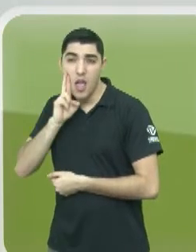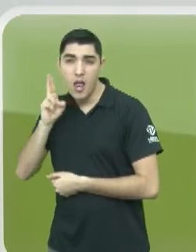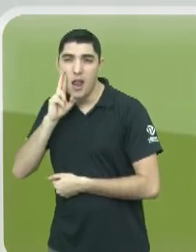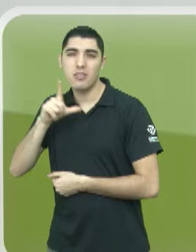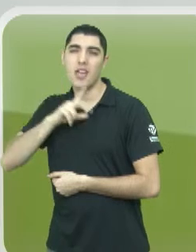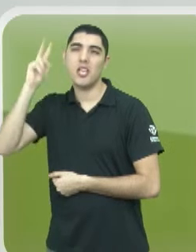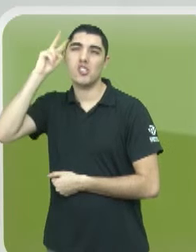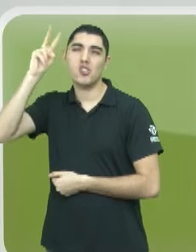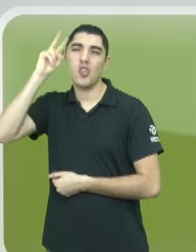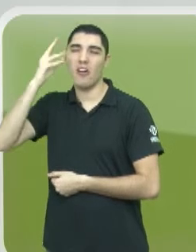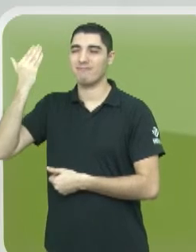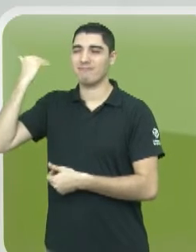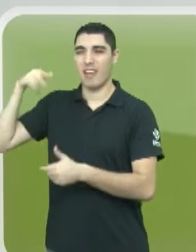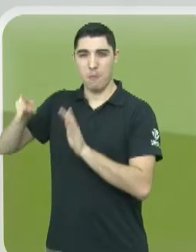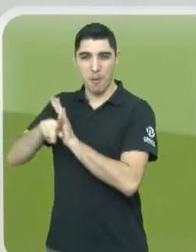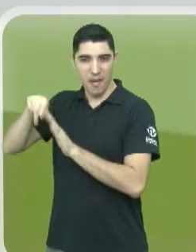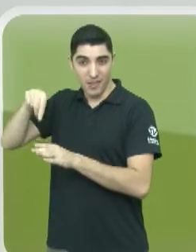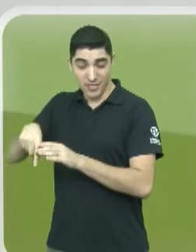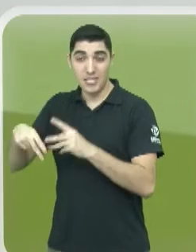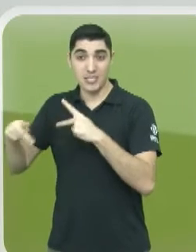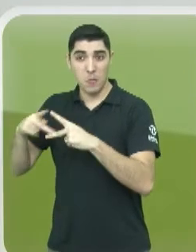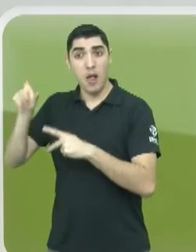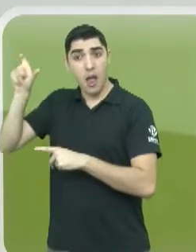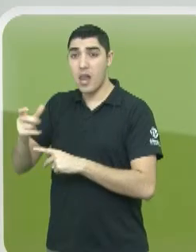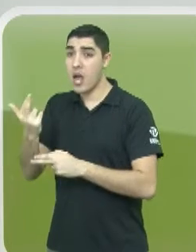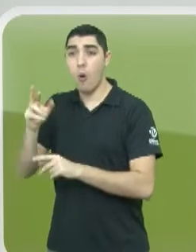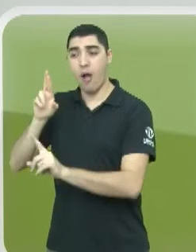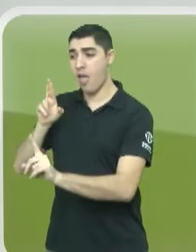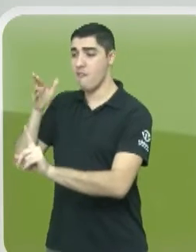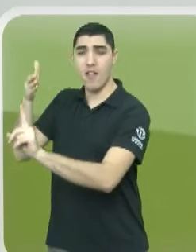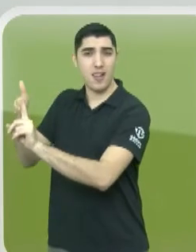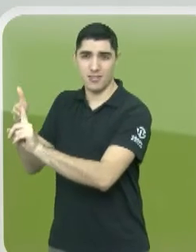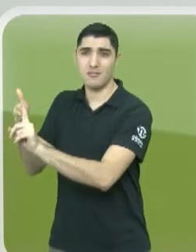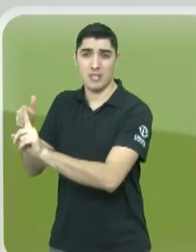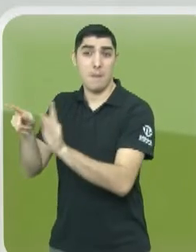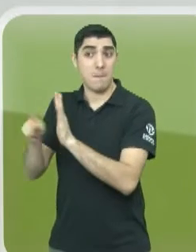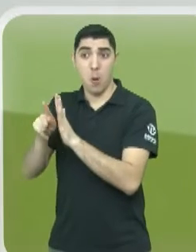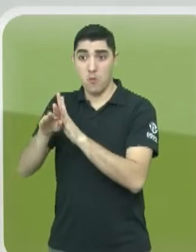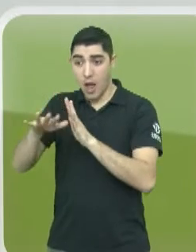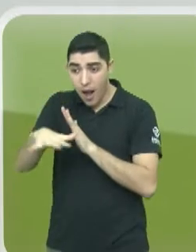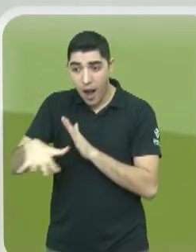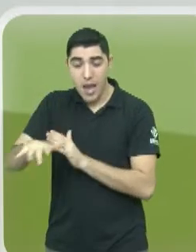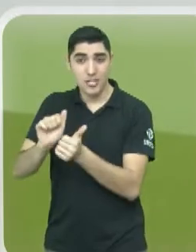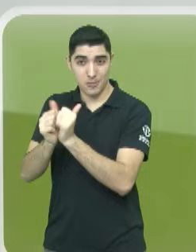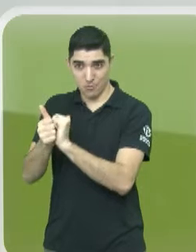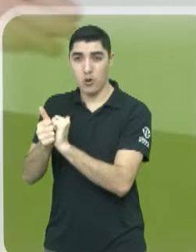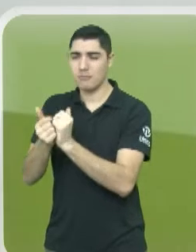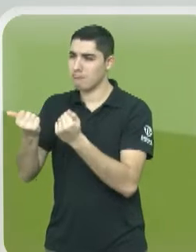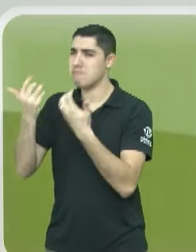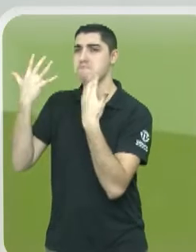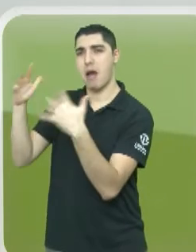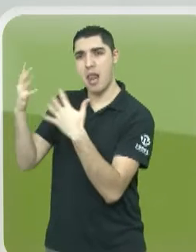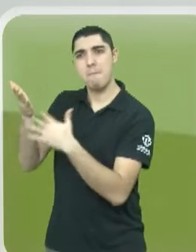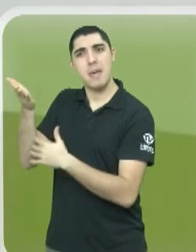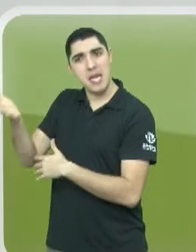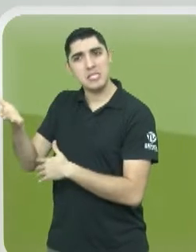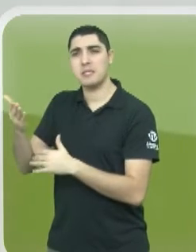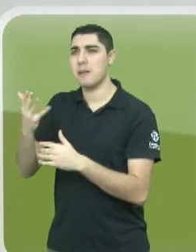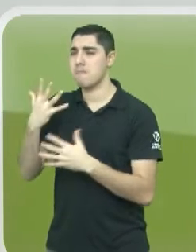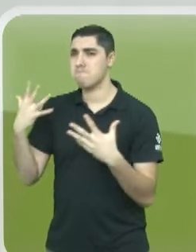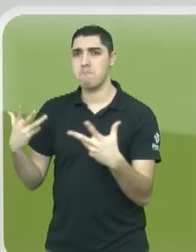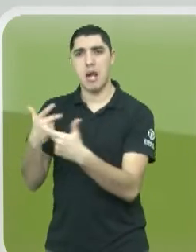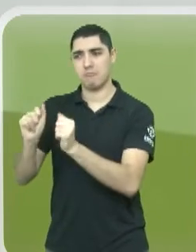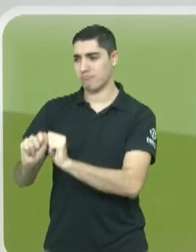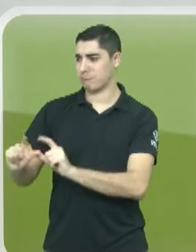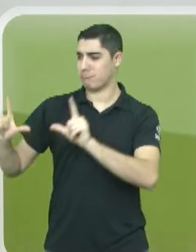São José. É uma das referências quando se trata de esporte, né? Então, parabéns aí por esse belo quadro